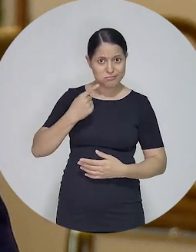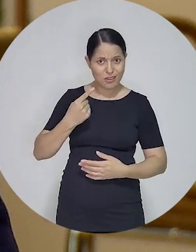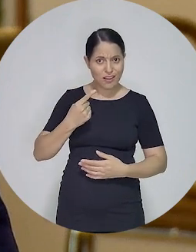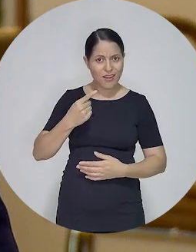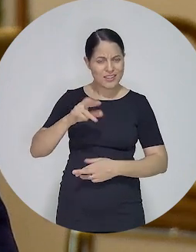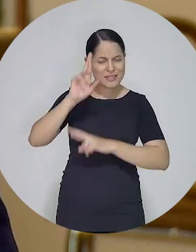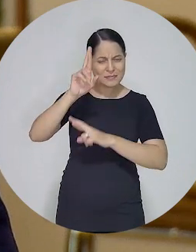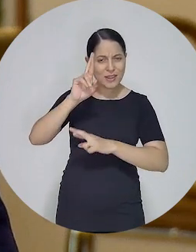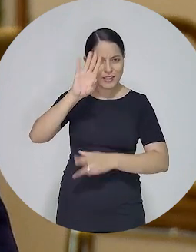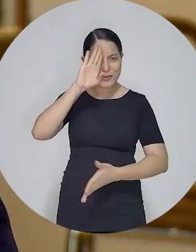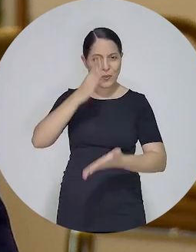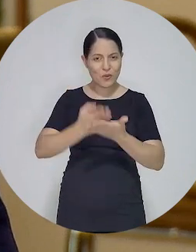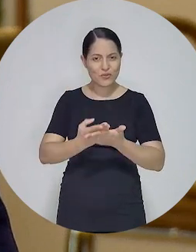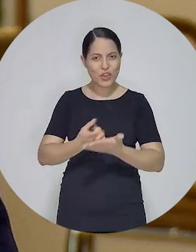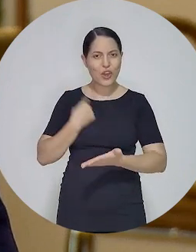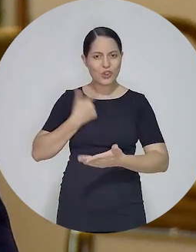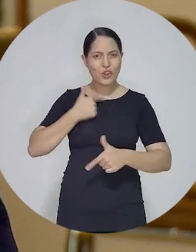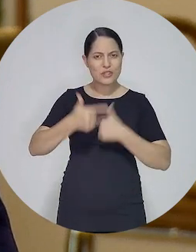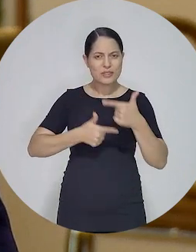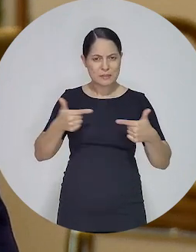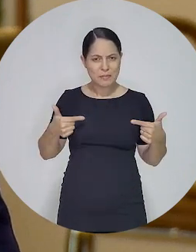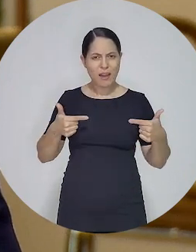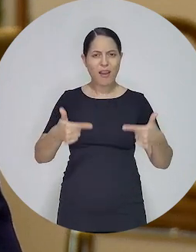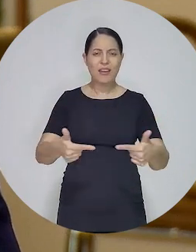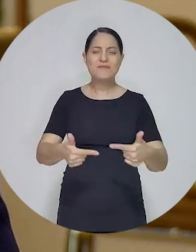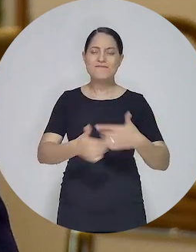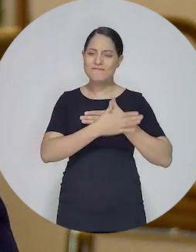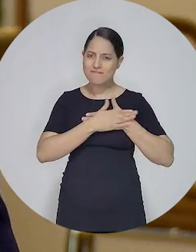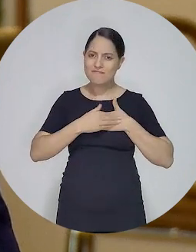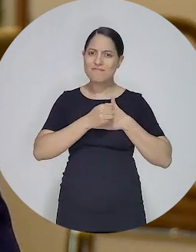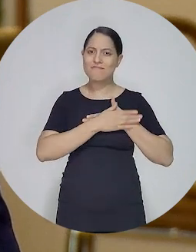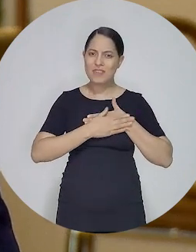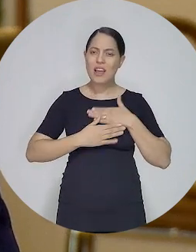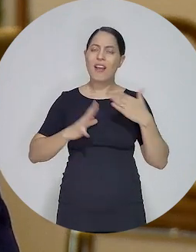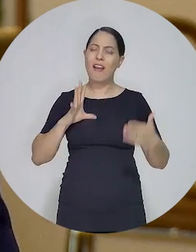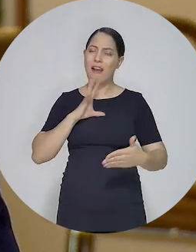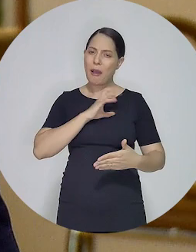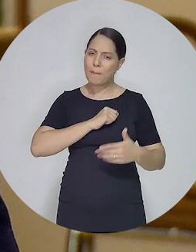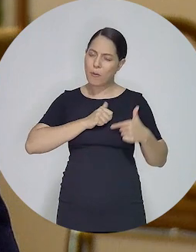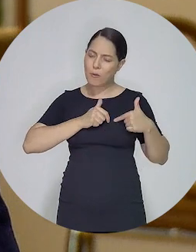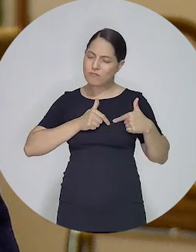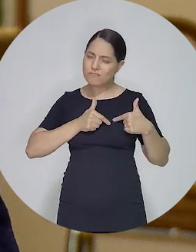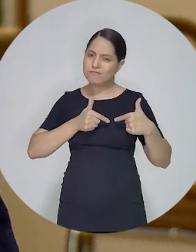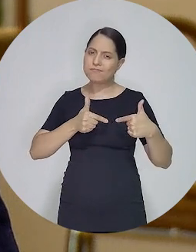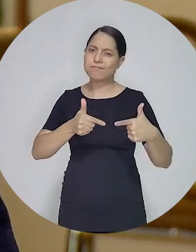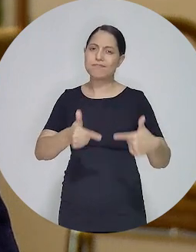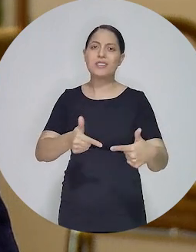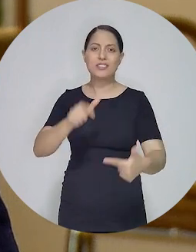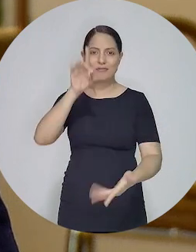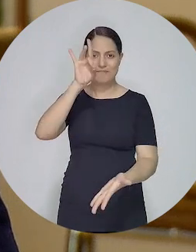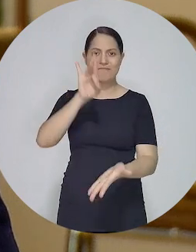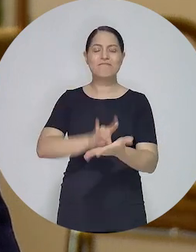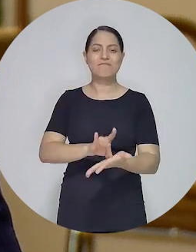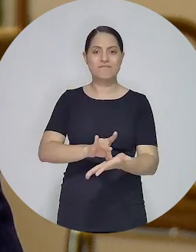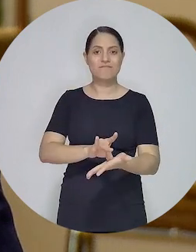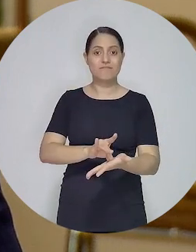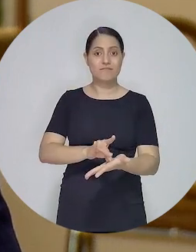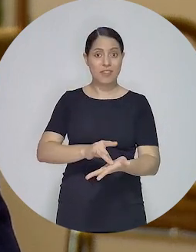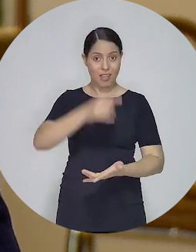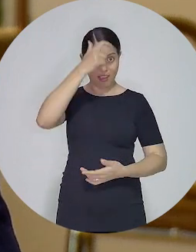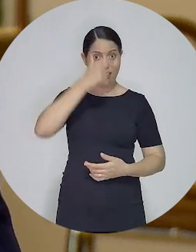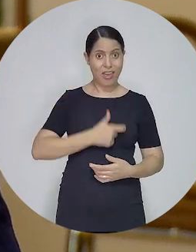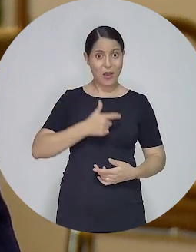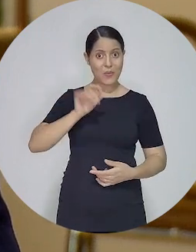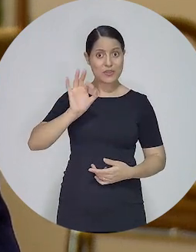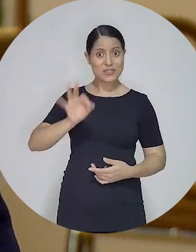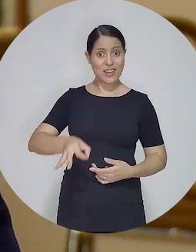que confie no nosso trabalho. É um trabalho feito com muito empenho, com muito carinho, com entrega de muito amor ao que fazemos, e